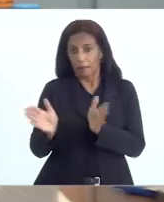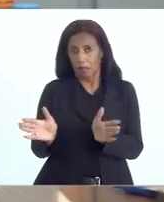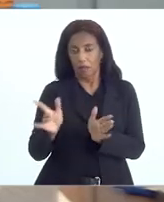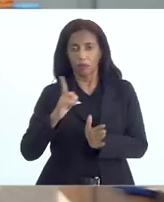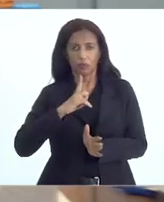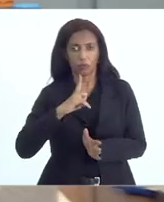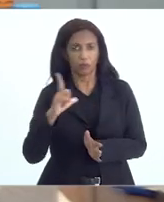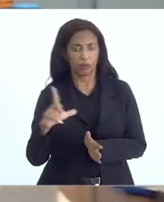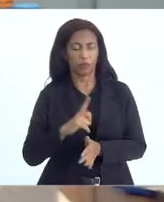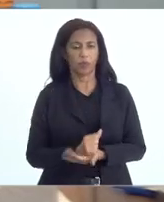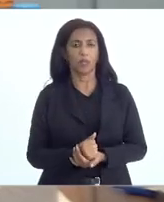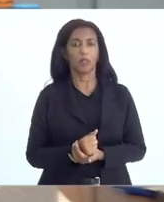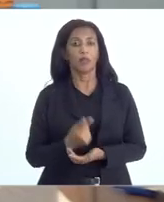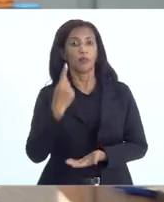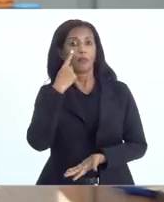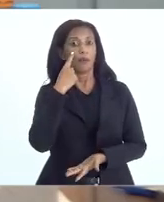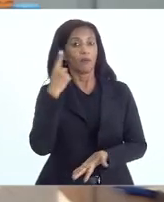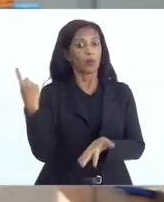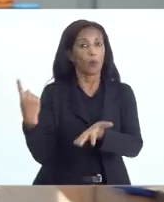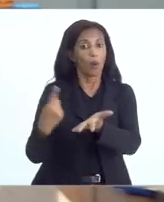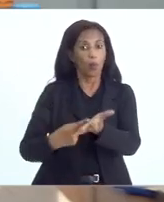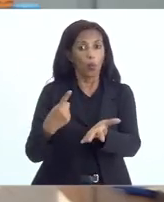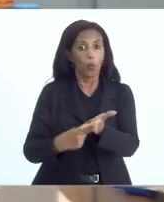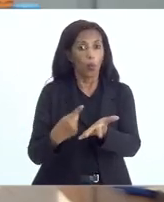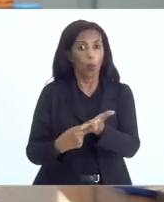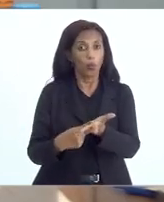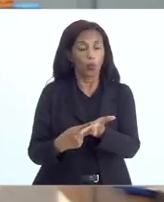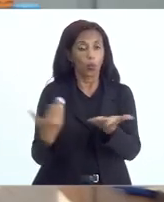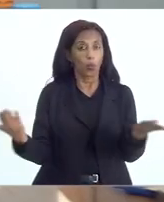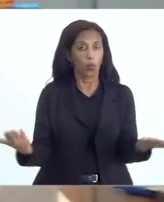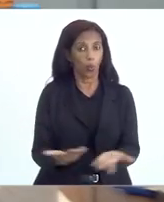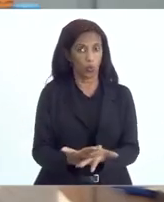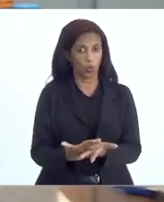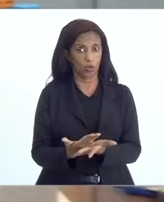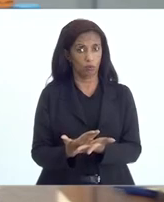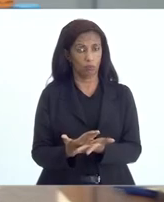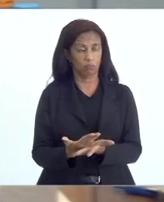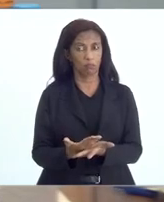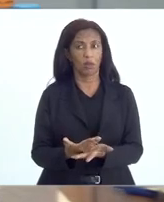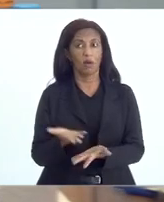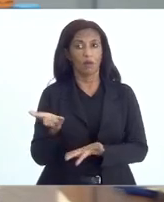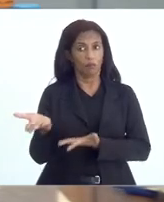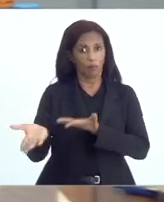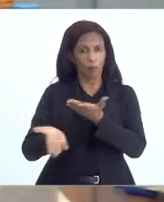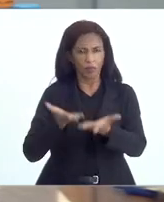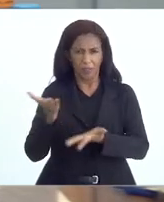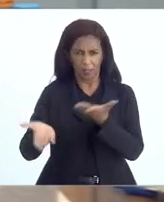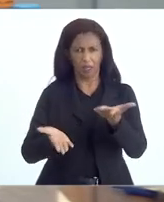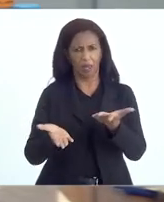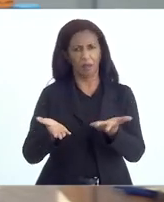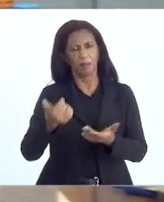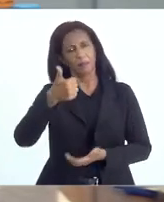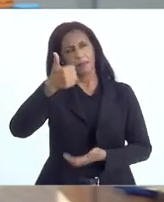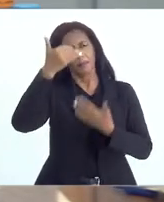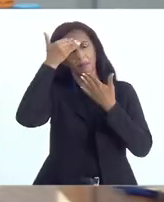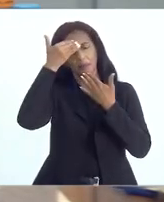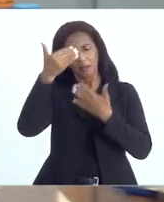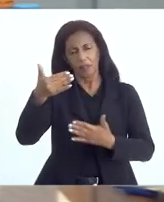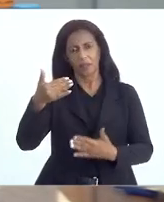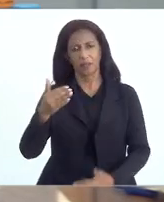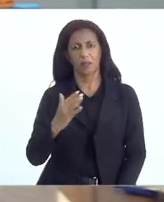Coronel então vamos fazer um acordo aqui em relação a guarda vida como tratar Coronel primeiro agradecer o senhor também Coronel